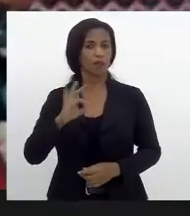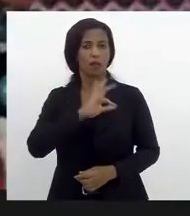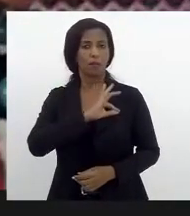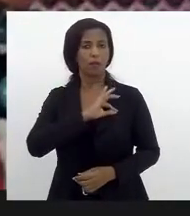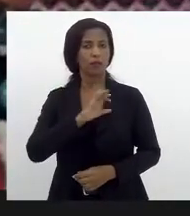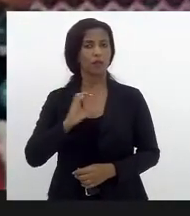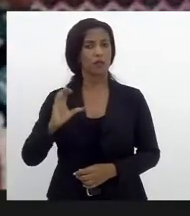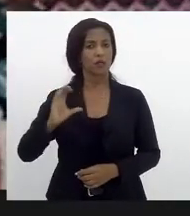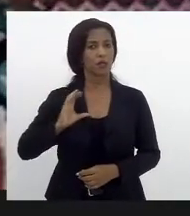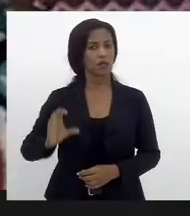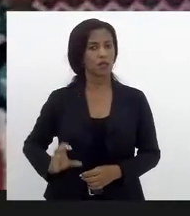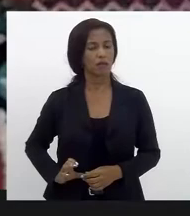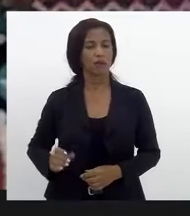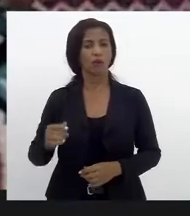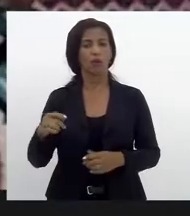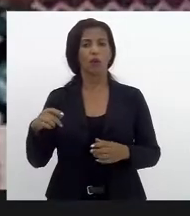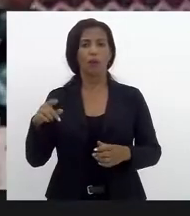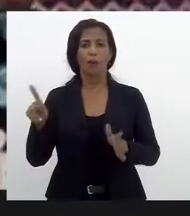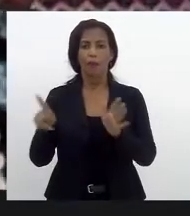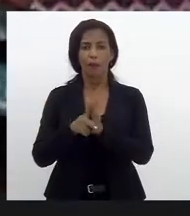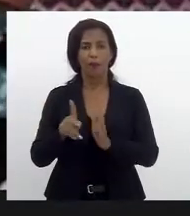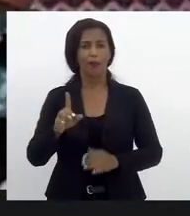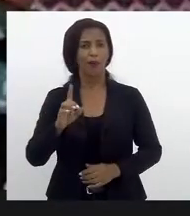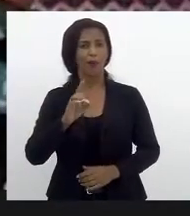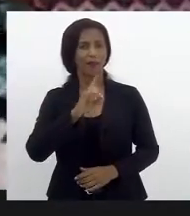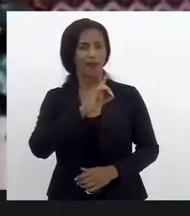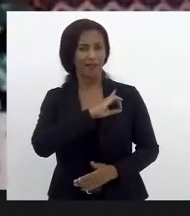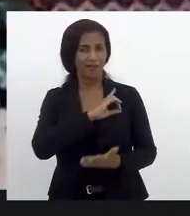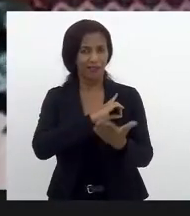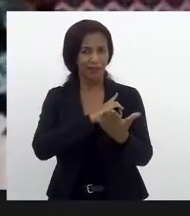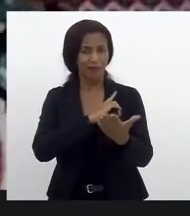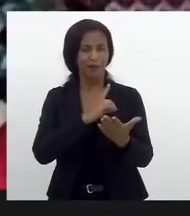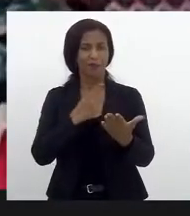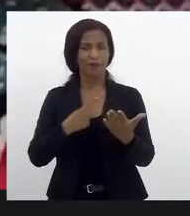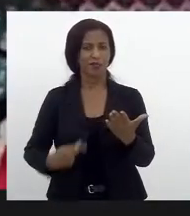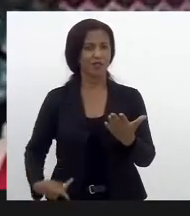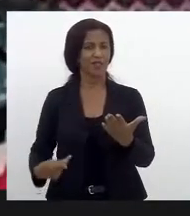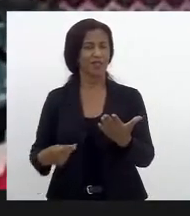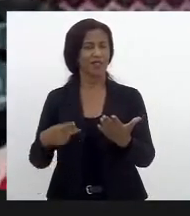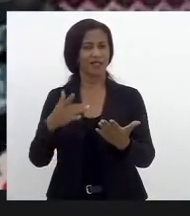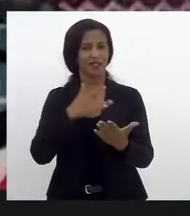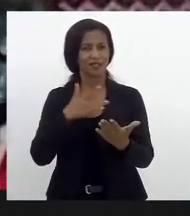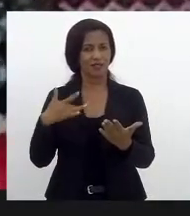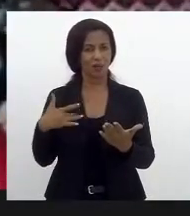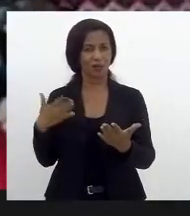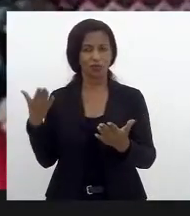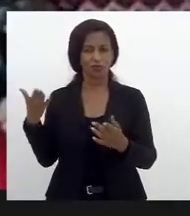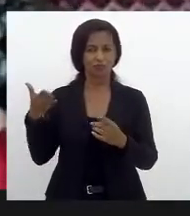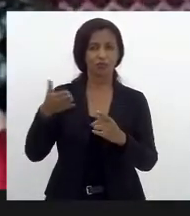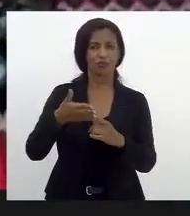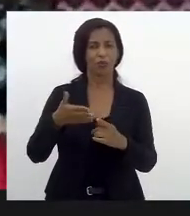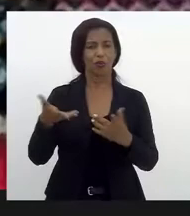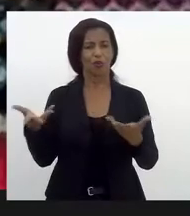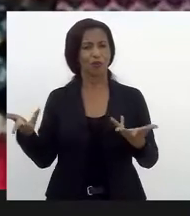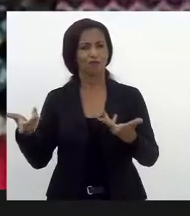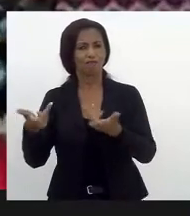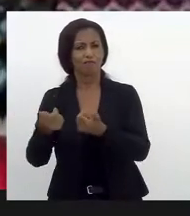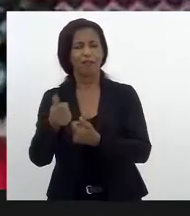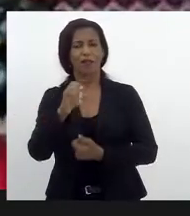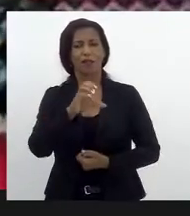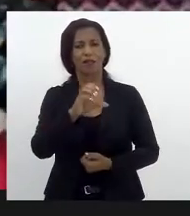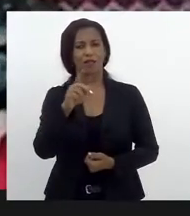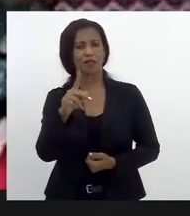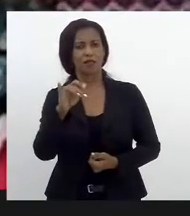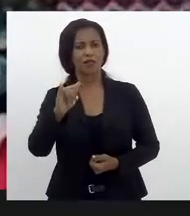Civil, a nossa própria, né, deputada, nossa presidenta na Comissão de Saúde, que tocou brilhantemente a CPI